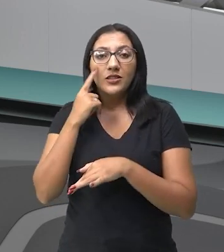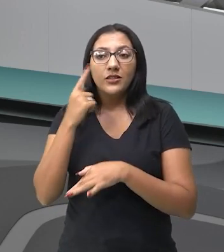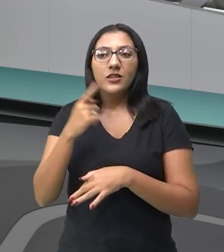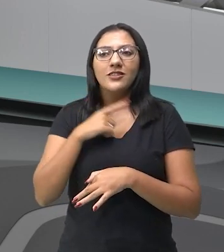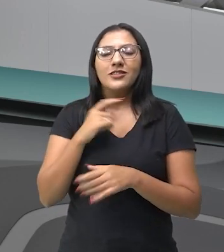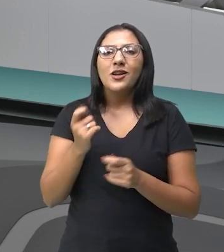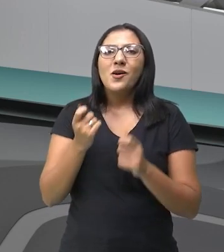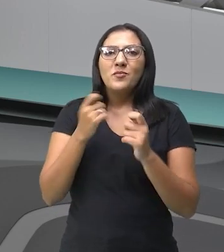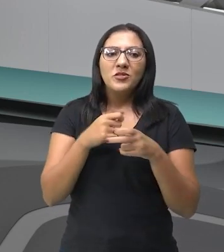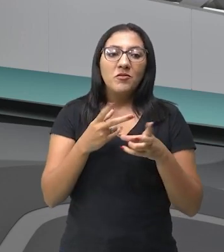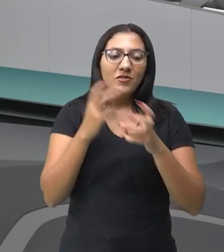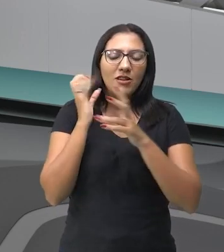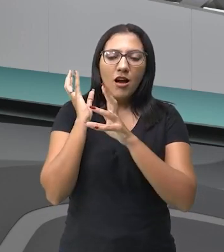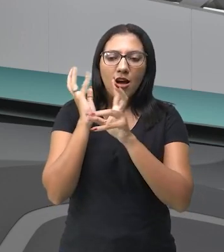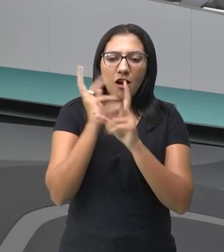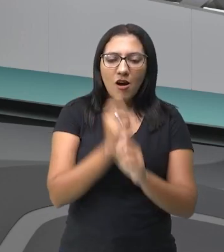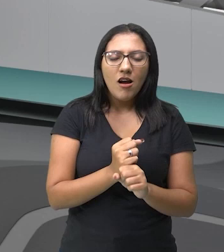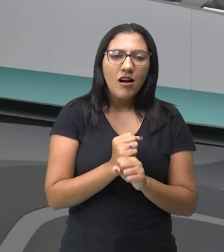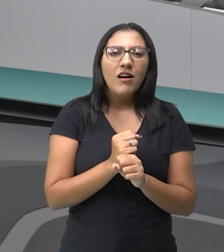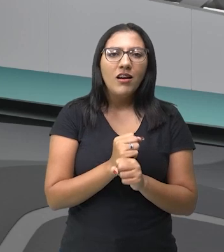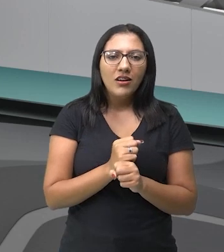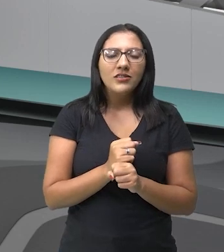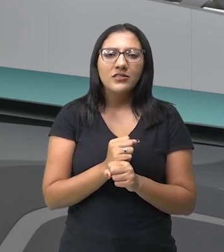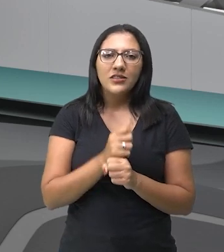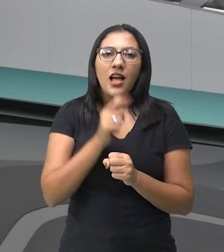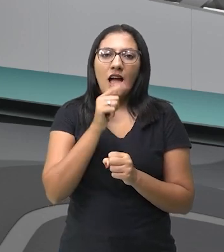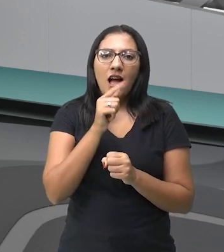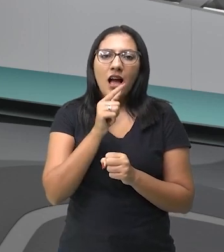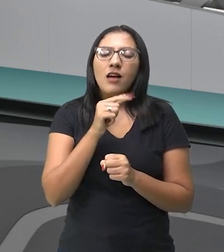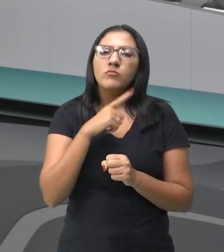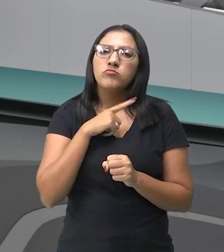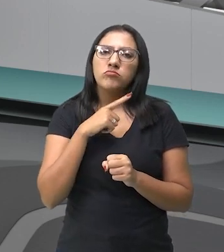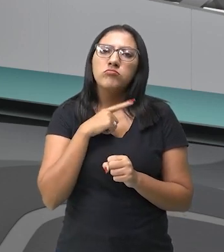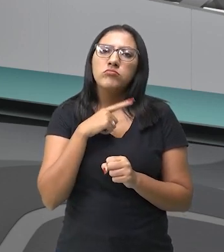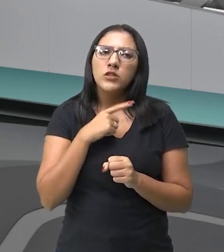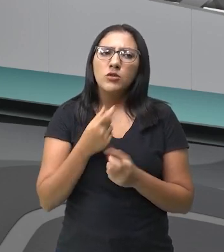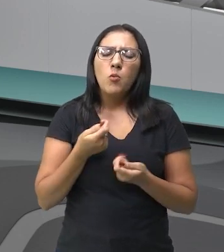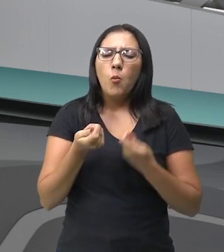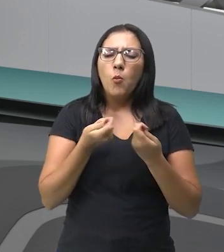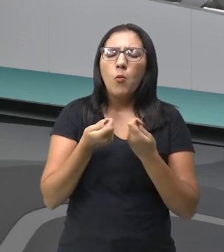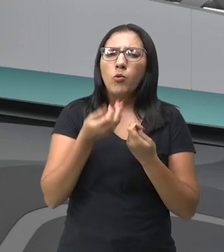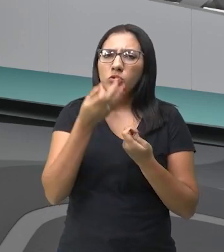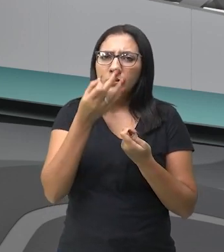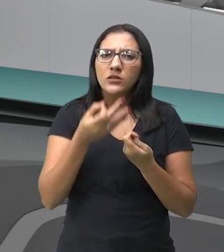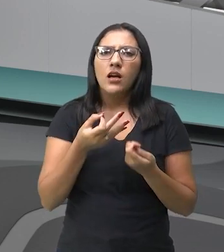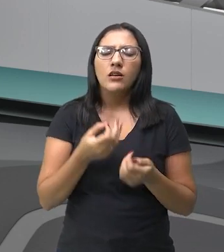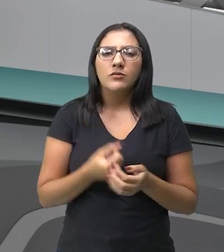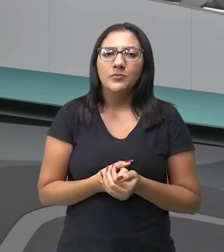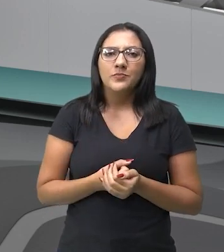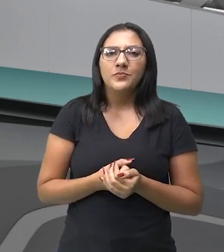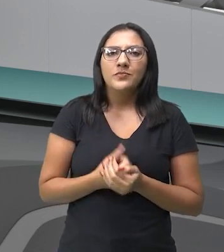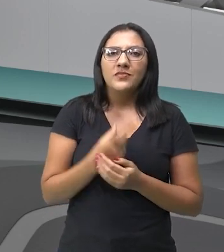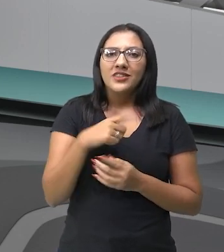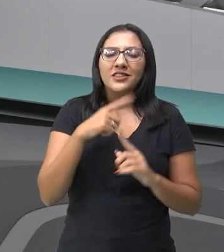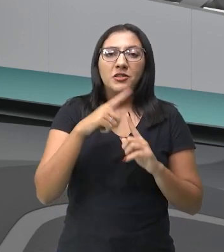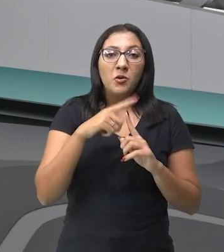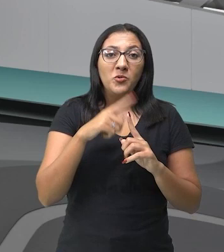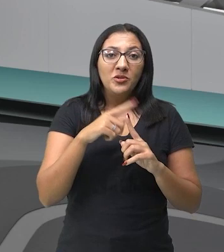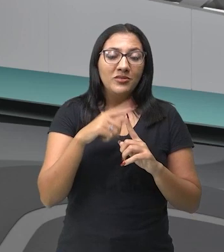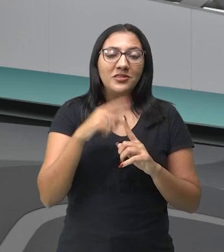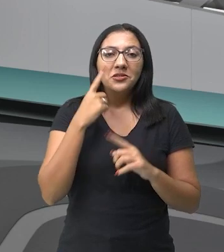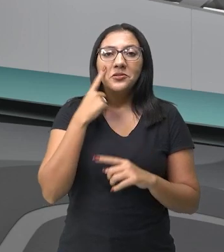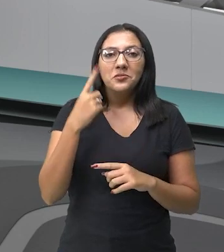de infográfico, um infográfico que é interativo, porque você vai extrair a informação a partir de coisas que